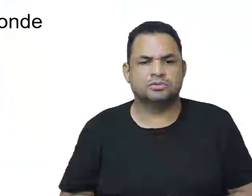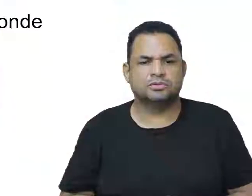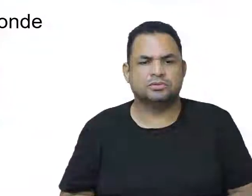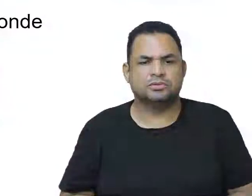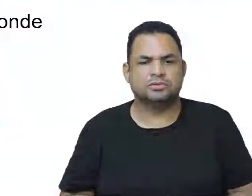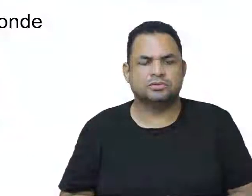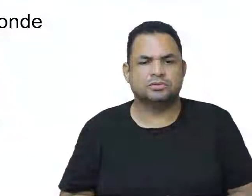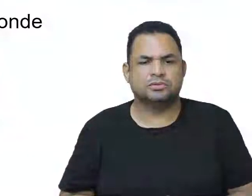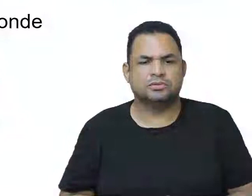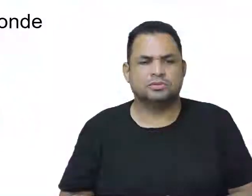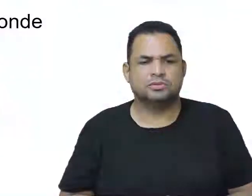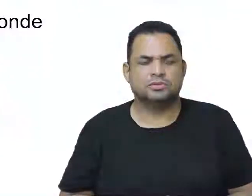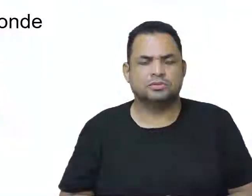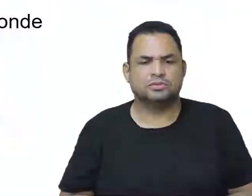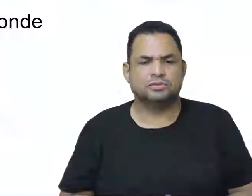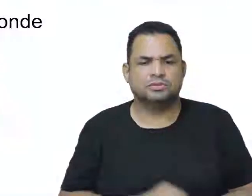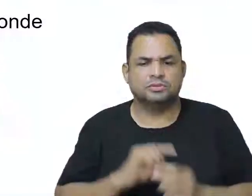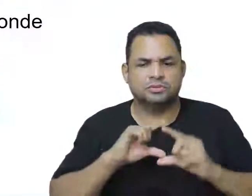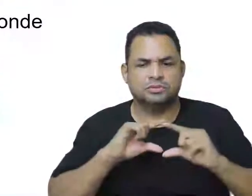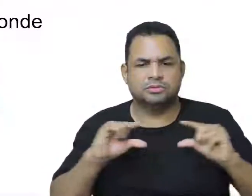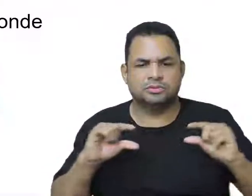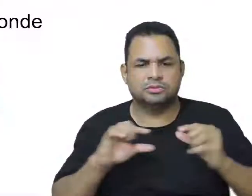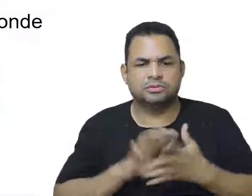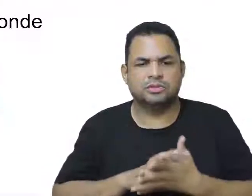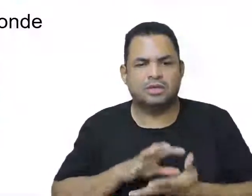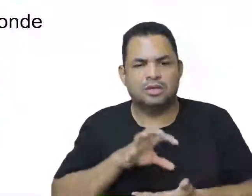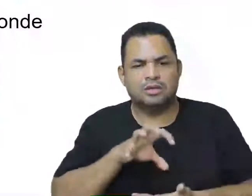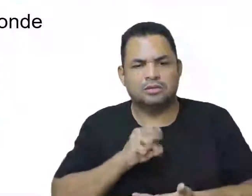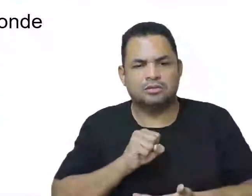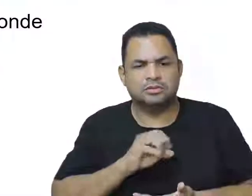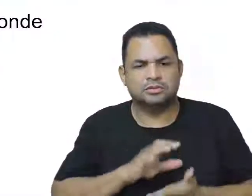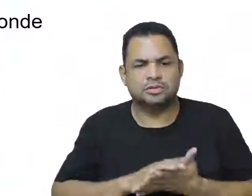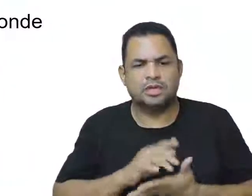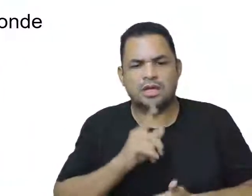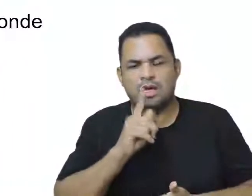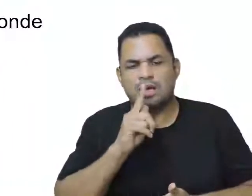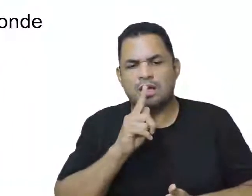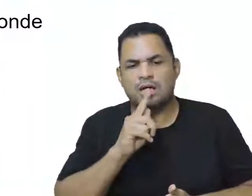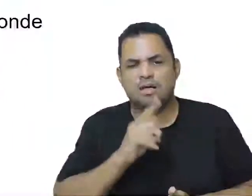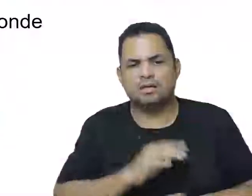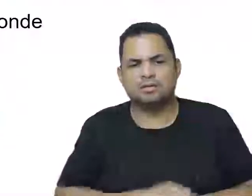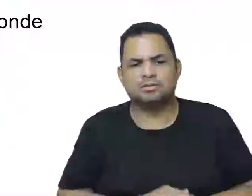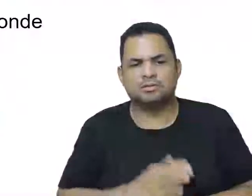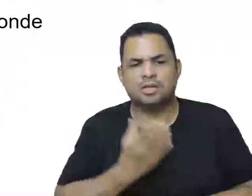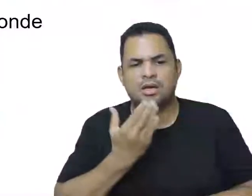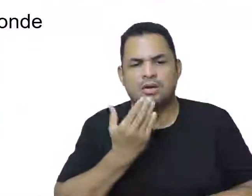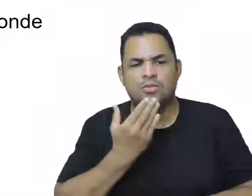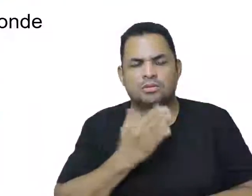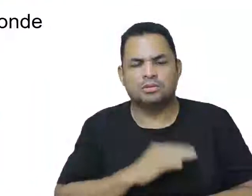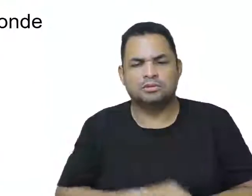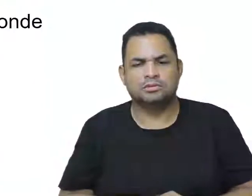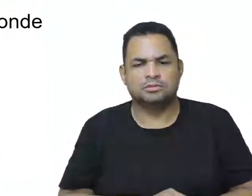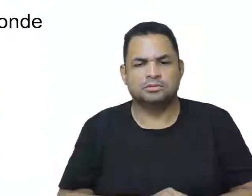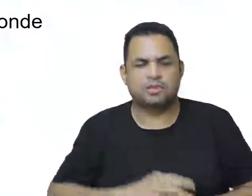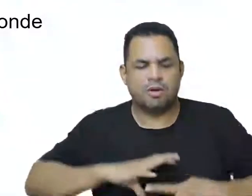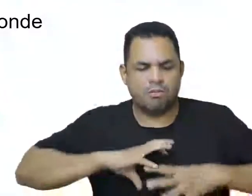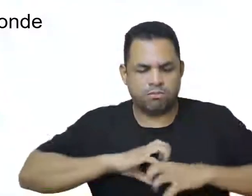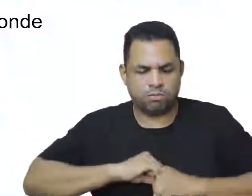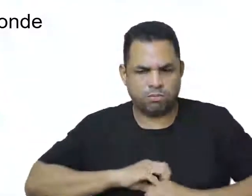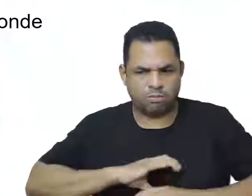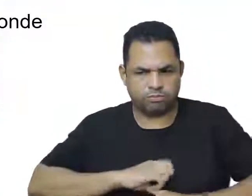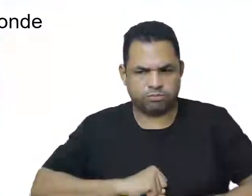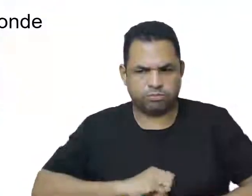esse intestino, ele é mais aí para absorção da água, da comida que a gente ingere, né?